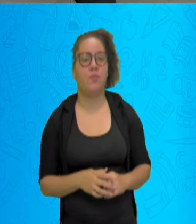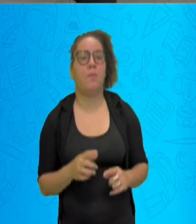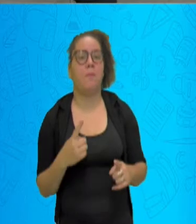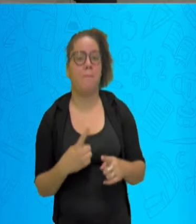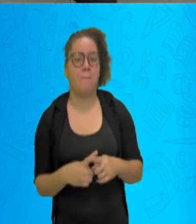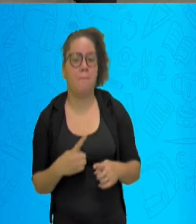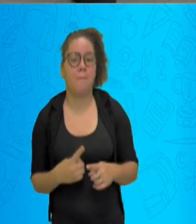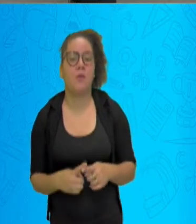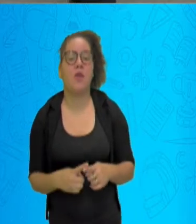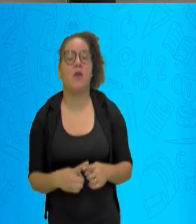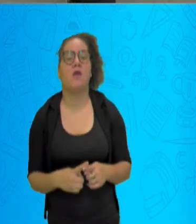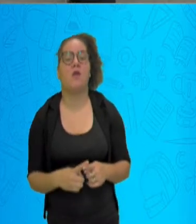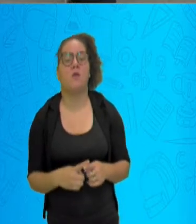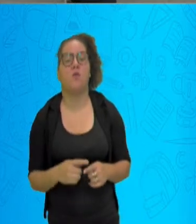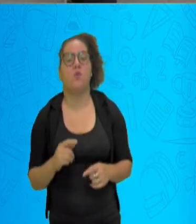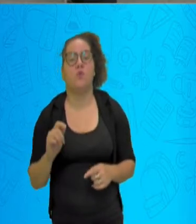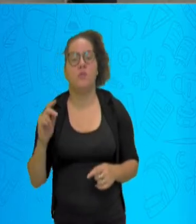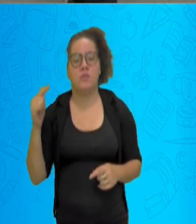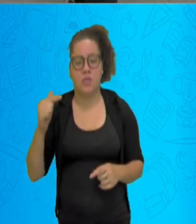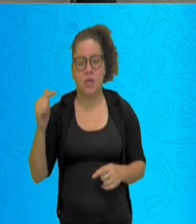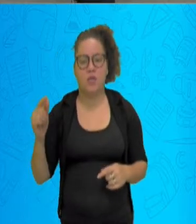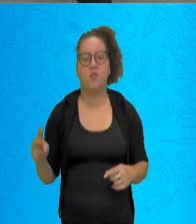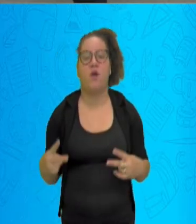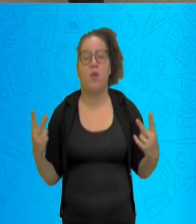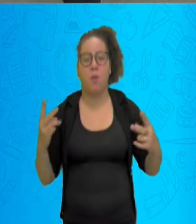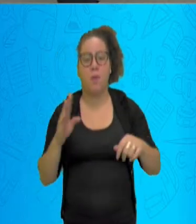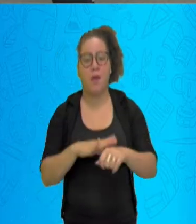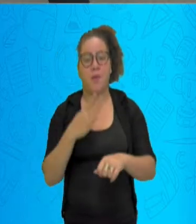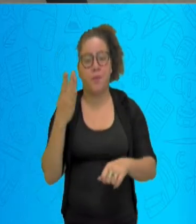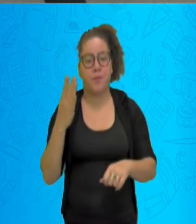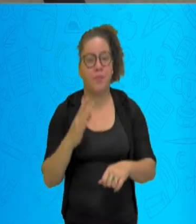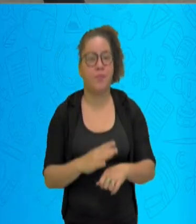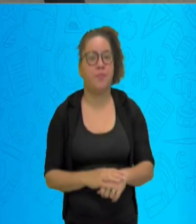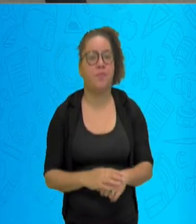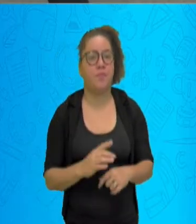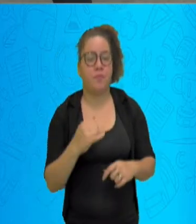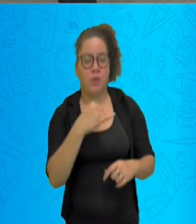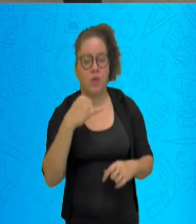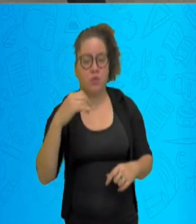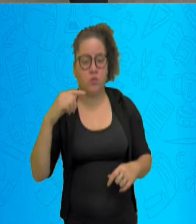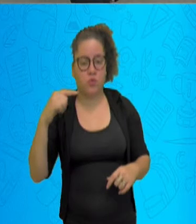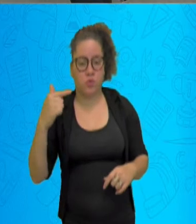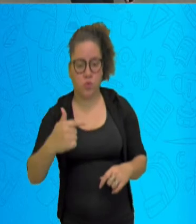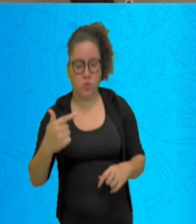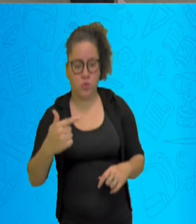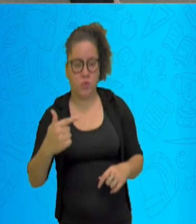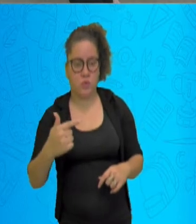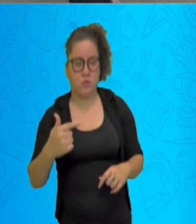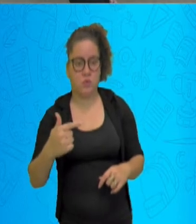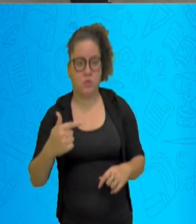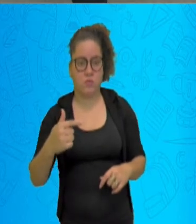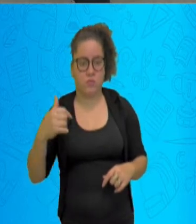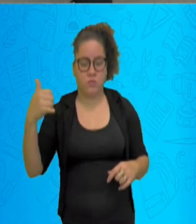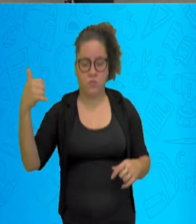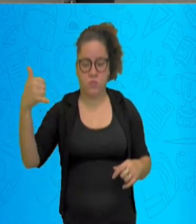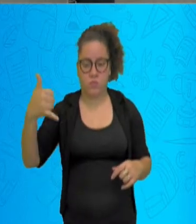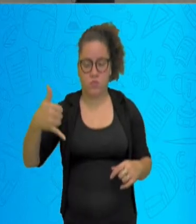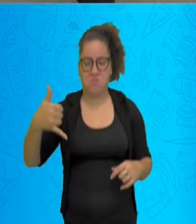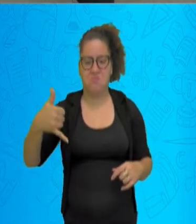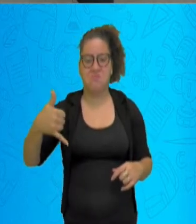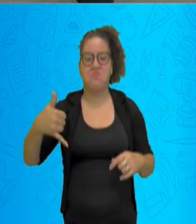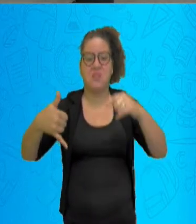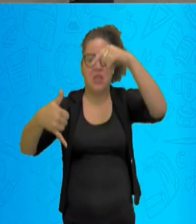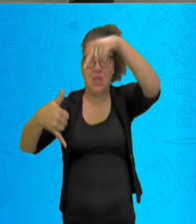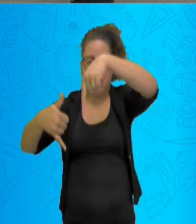do numeral 7, que é maior que 5. Então vai ficar menos 2. O que que está dentro da chave ainda? Não é o